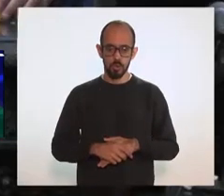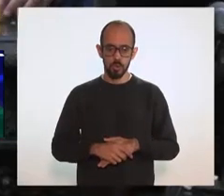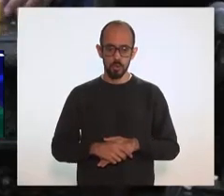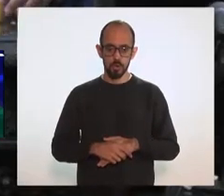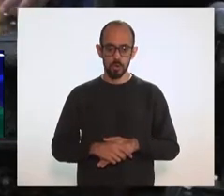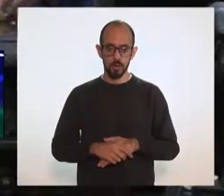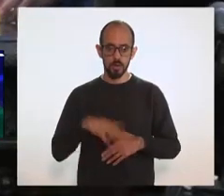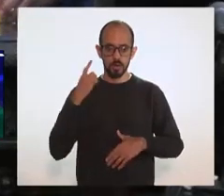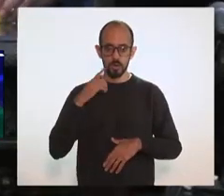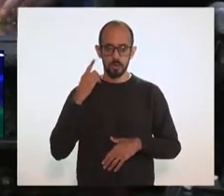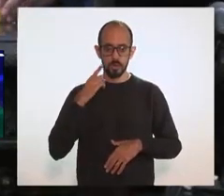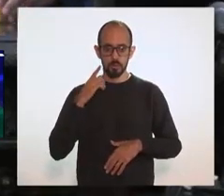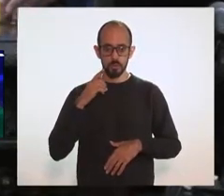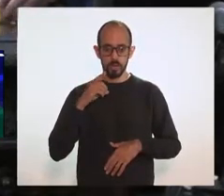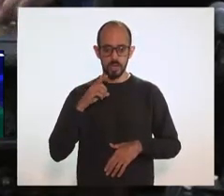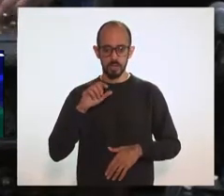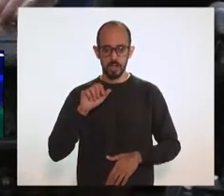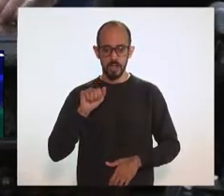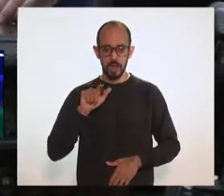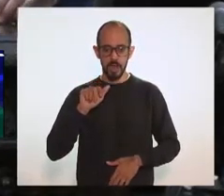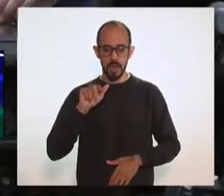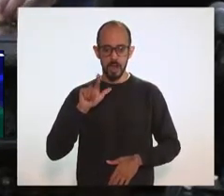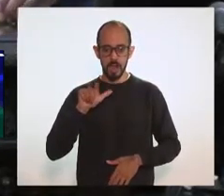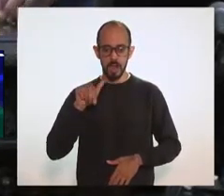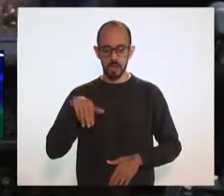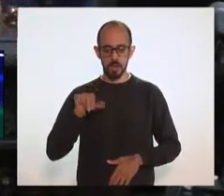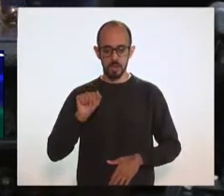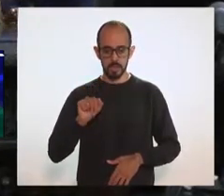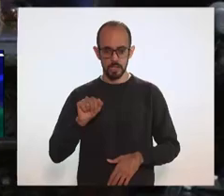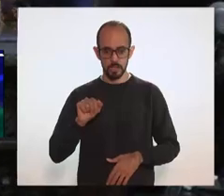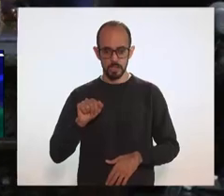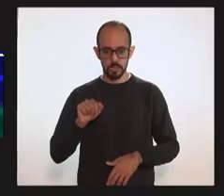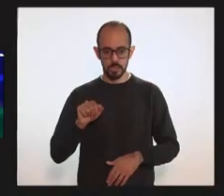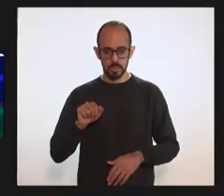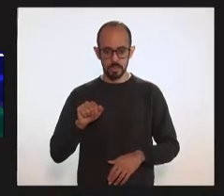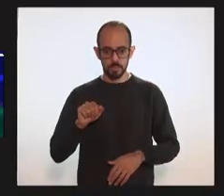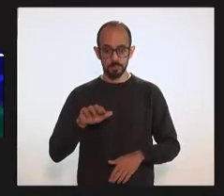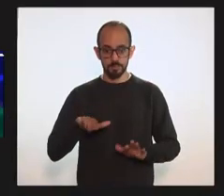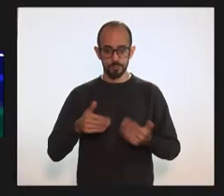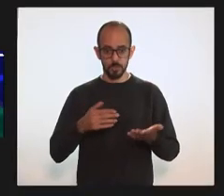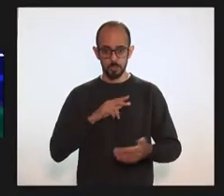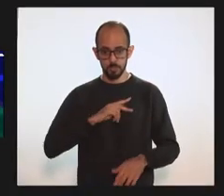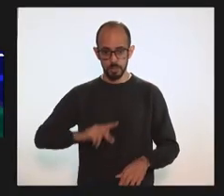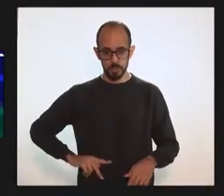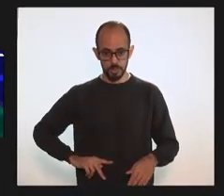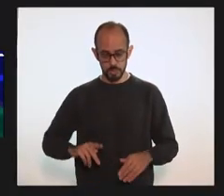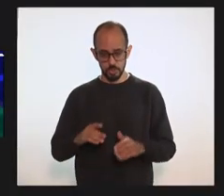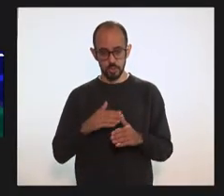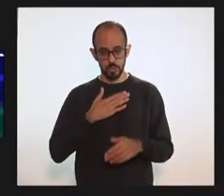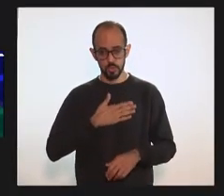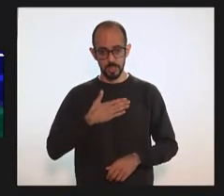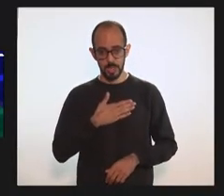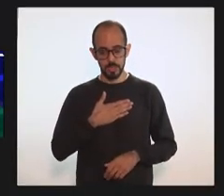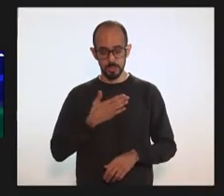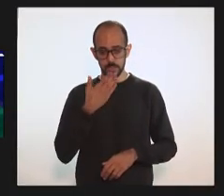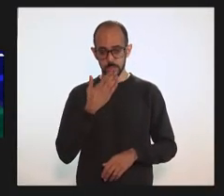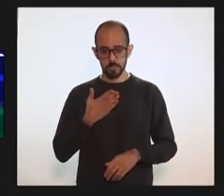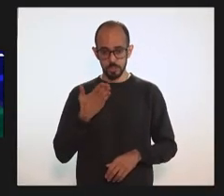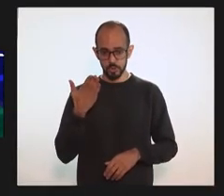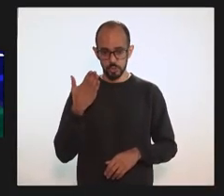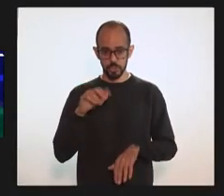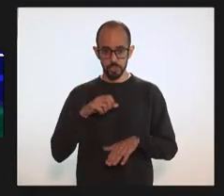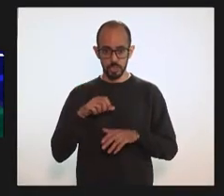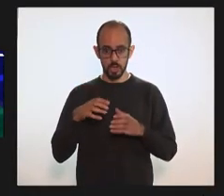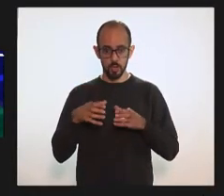Deputada Alana, questão de ordem. Presidente, eu gostaria de solicitar a Vossa Excelência que a Comissão de